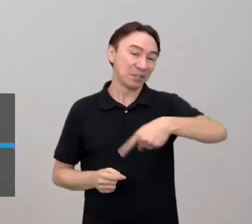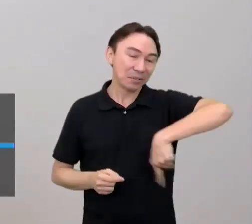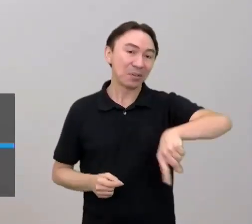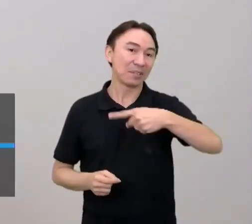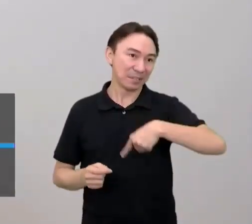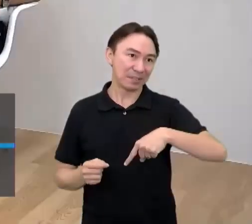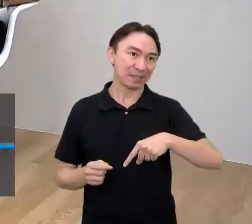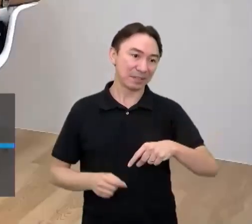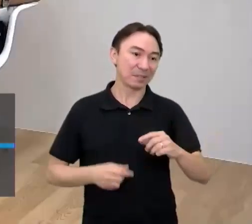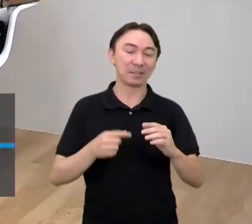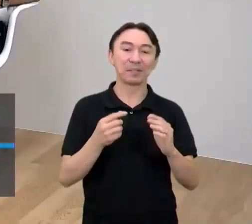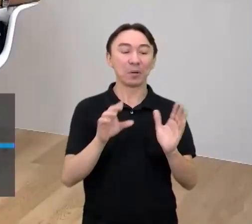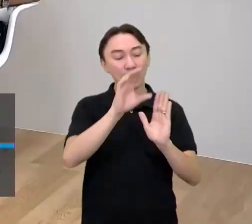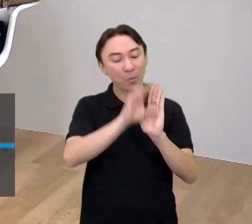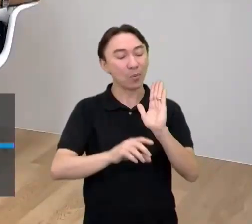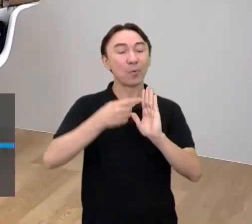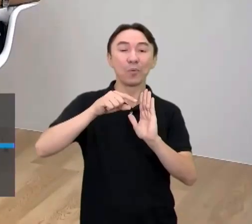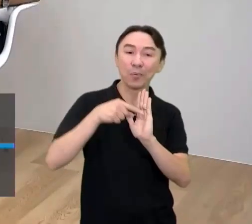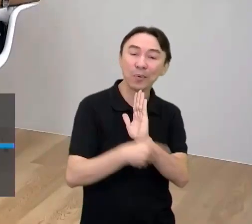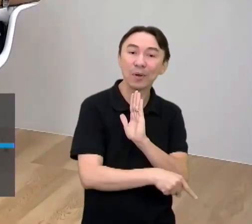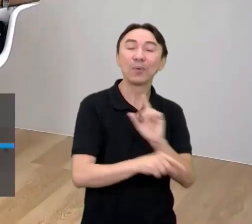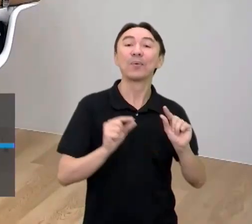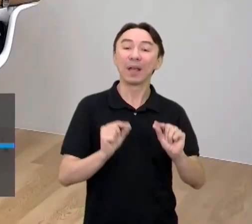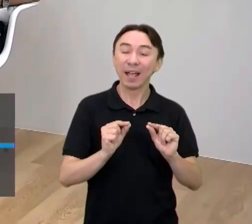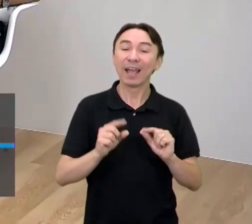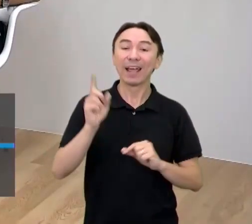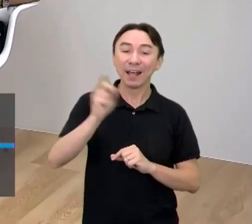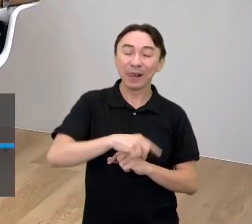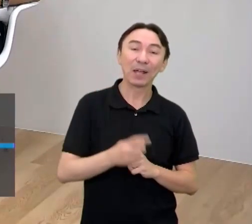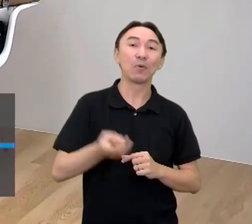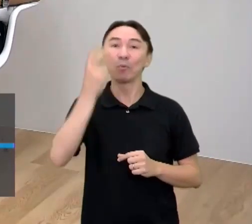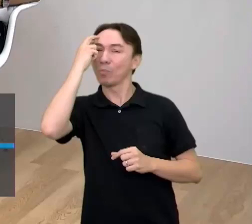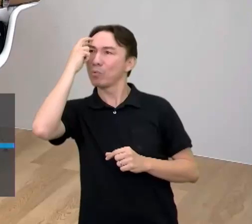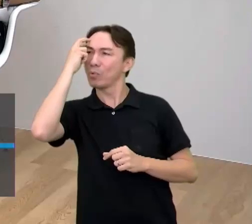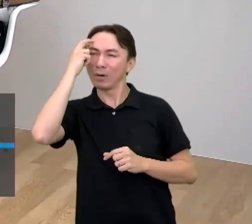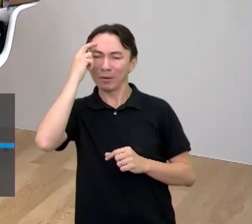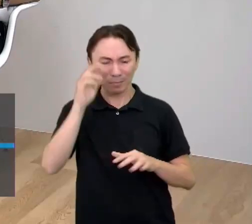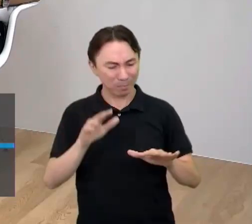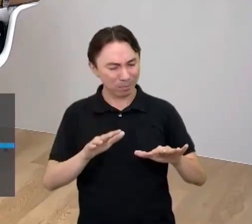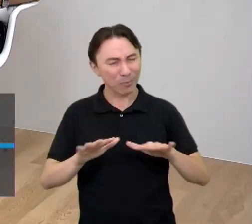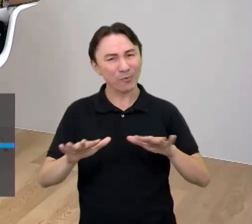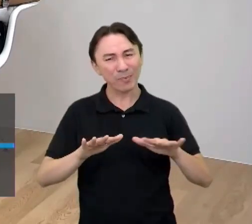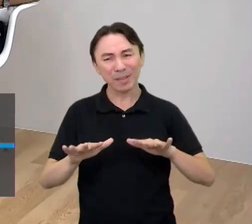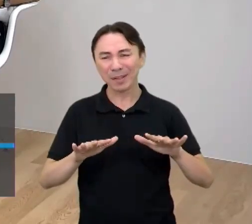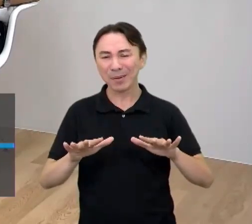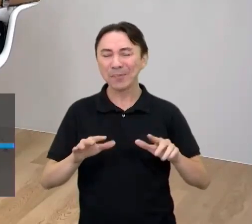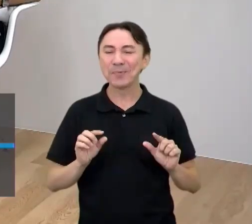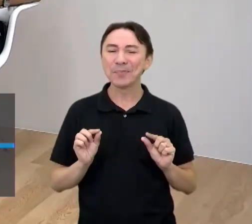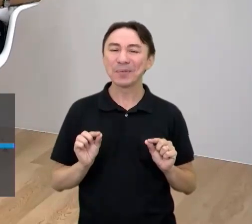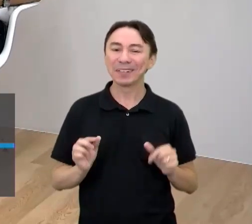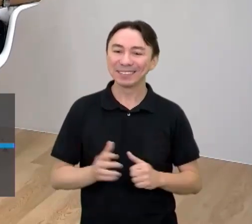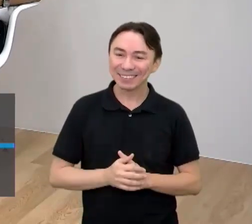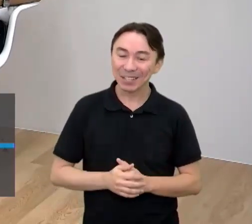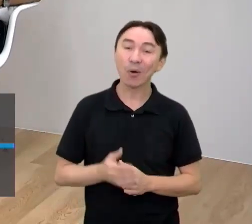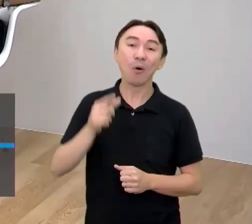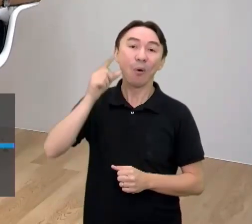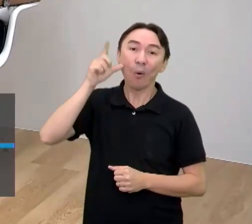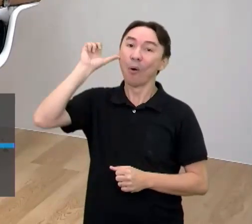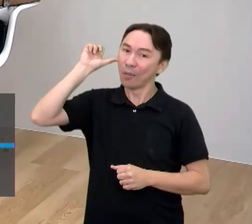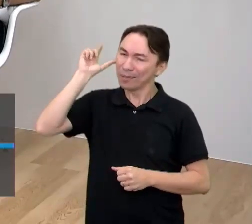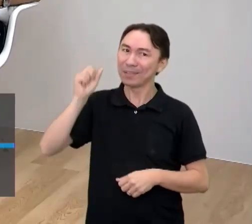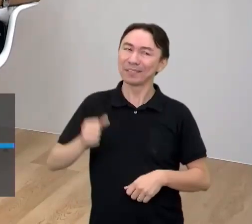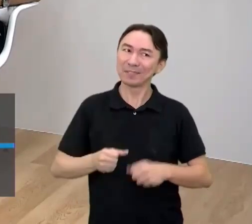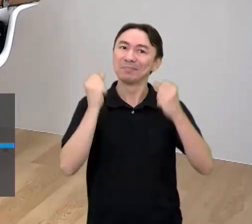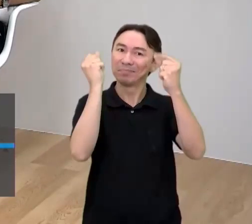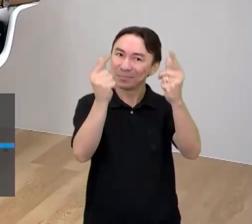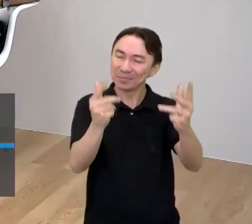tinha perguntado para você o que você entende dessa expressão cultura em movimento, e você fez uma colocação bem bacana. Certo. Dá um toque para a